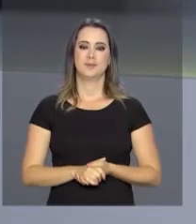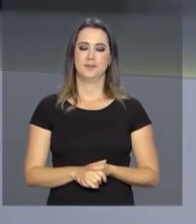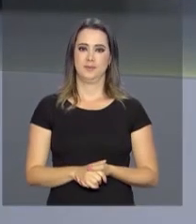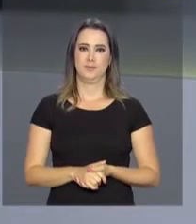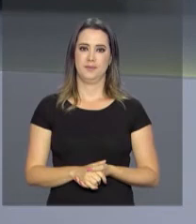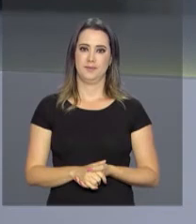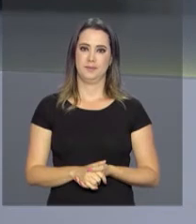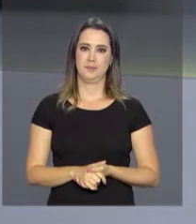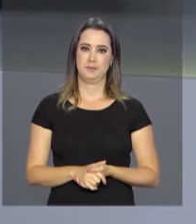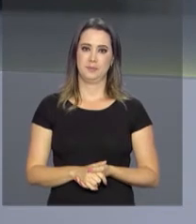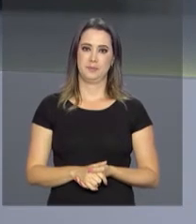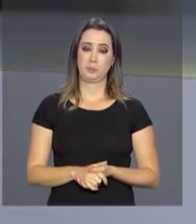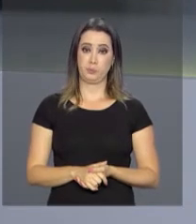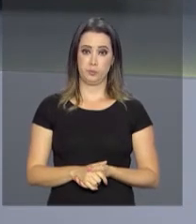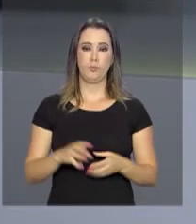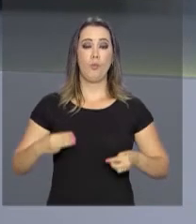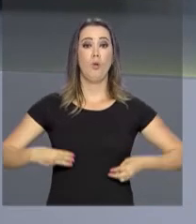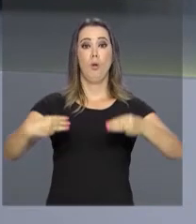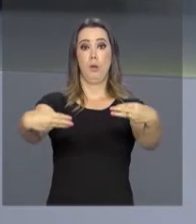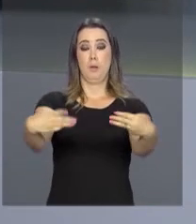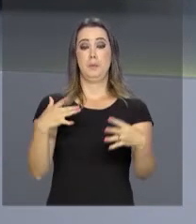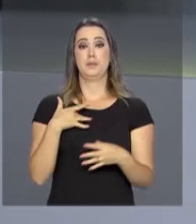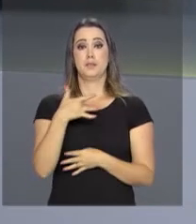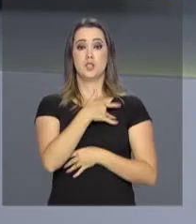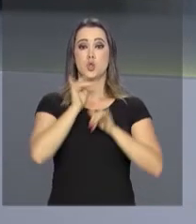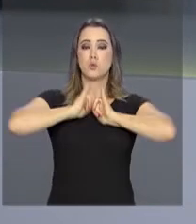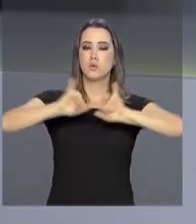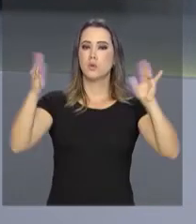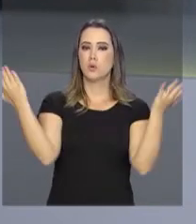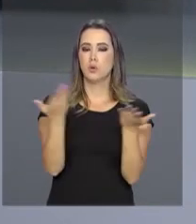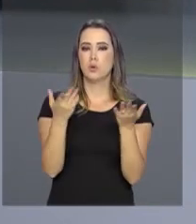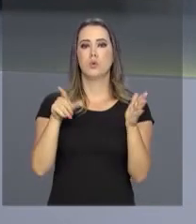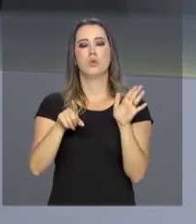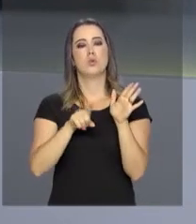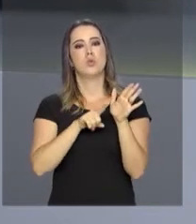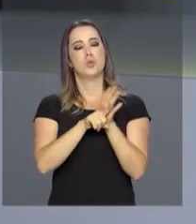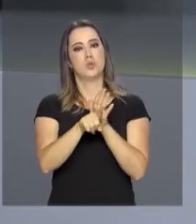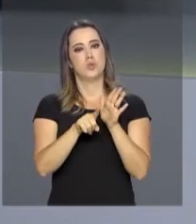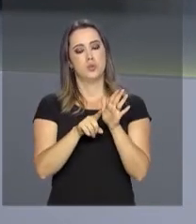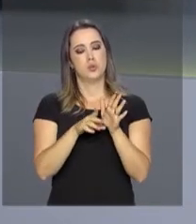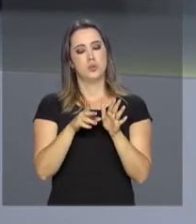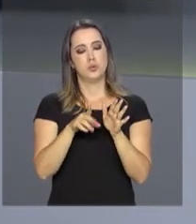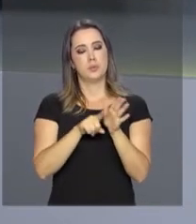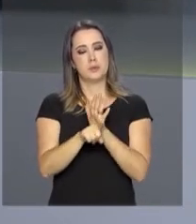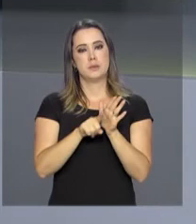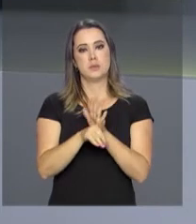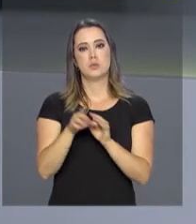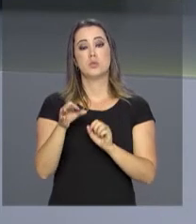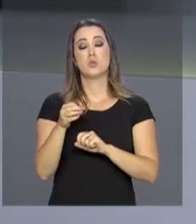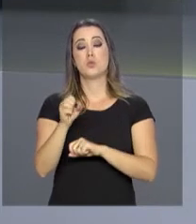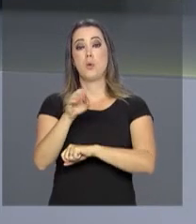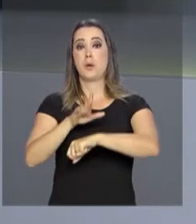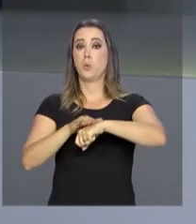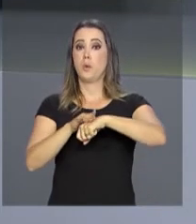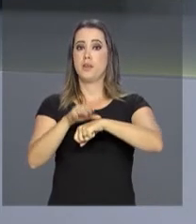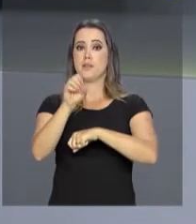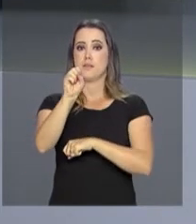O Ministério da Saúde divulgou hoje um novo boletim sobre a situação do sarampo no país. Foram